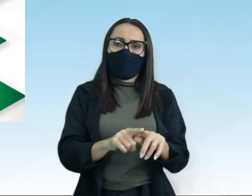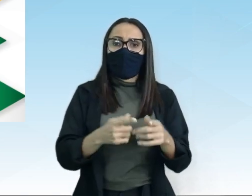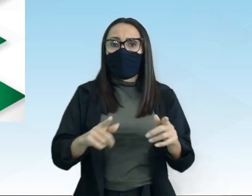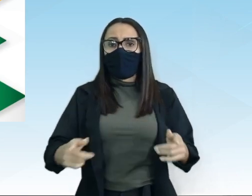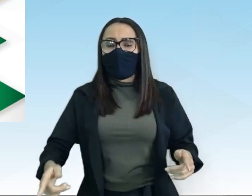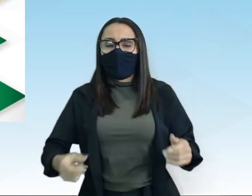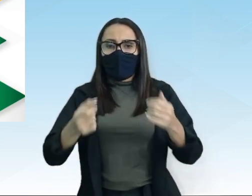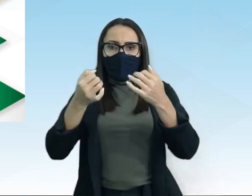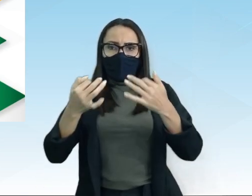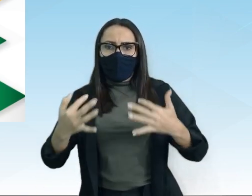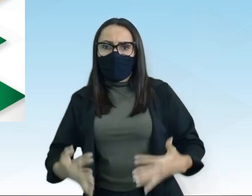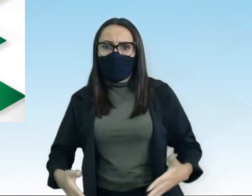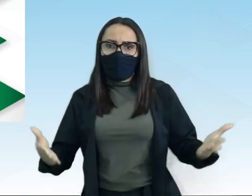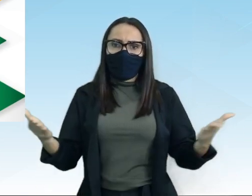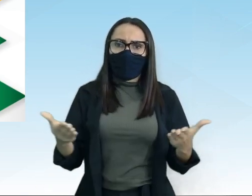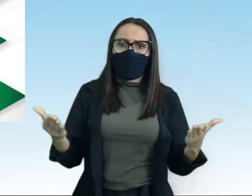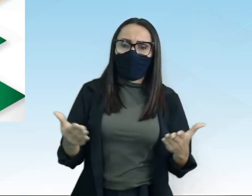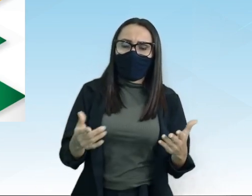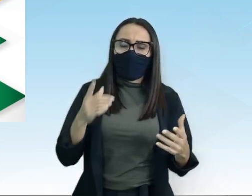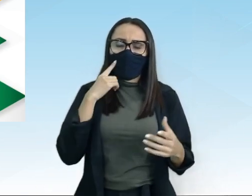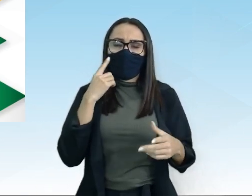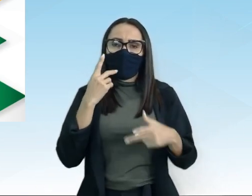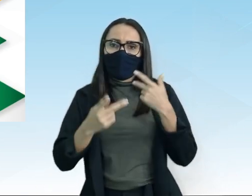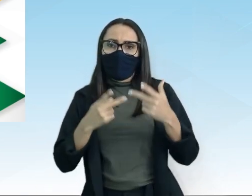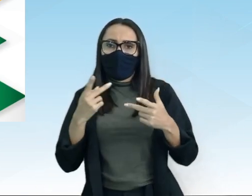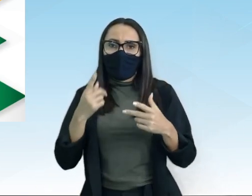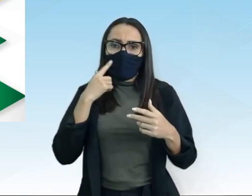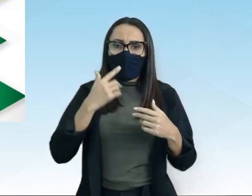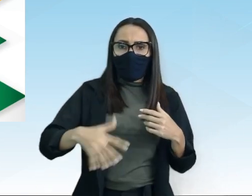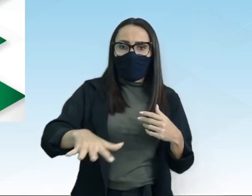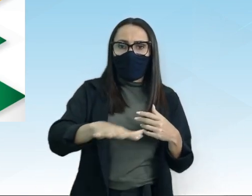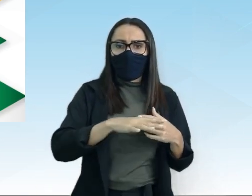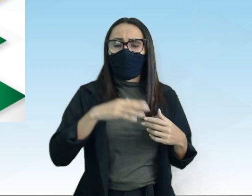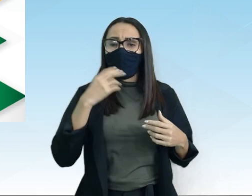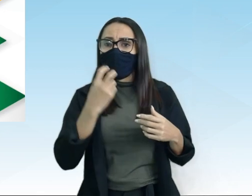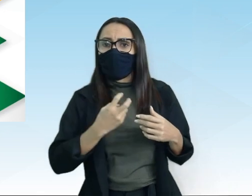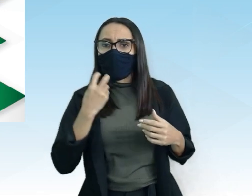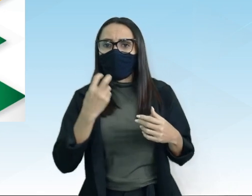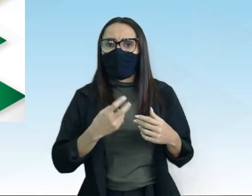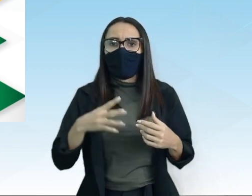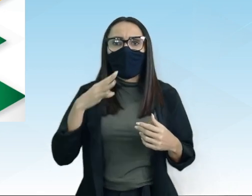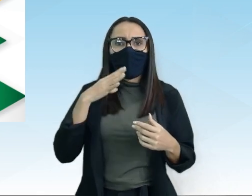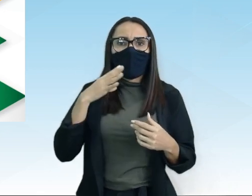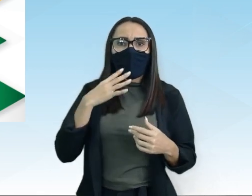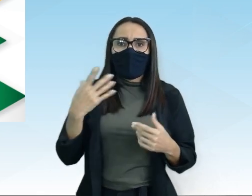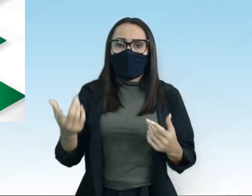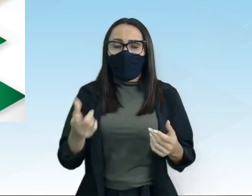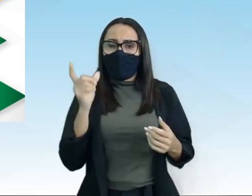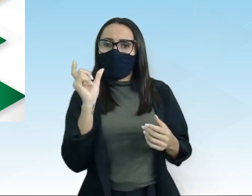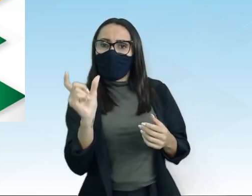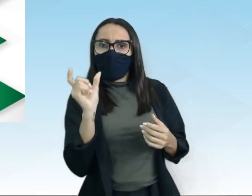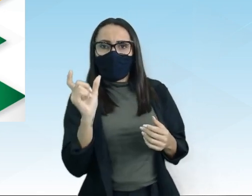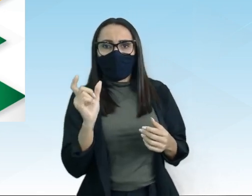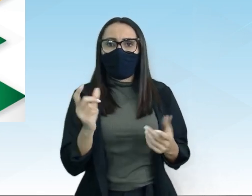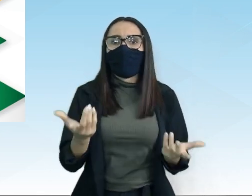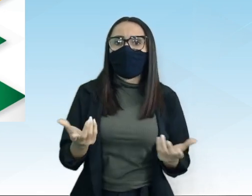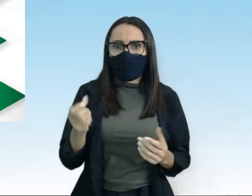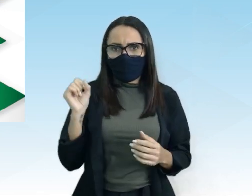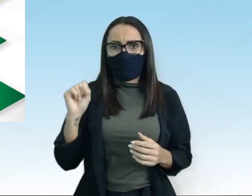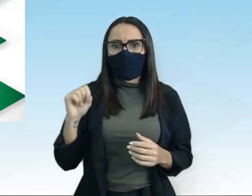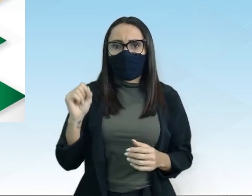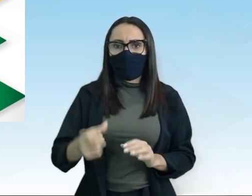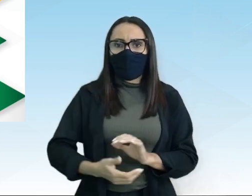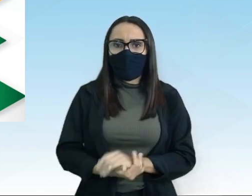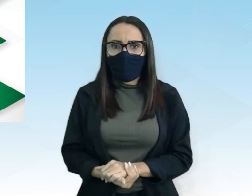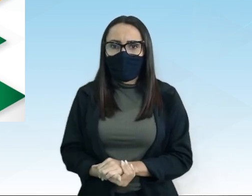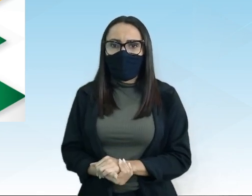diz. E hoje vamos ver justamente esse território com a oralidade, conhecer a palavra, a oralidade, a